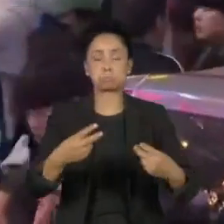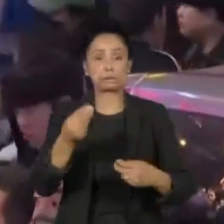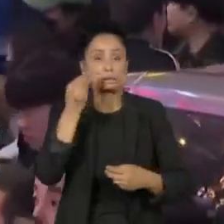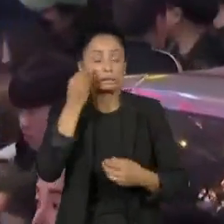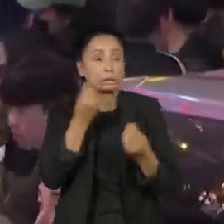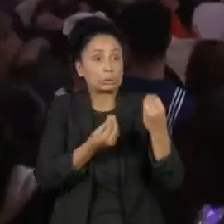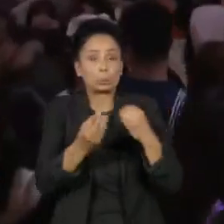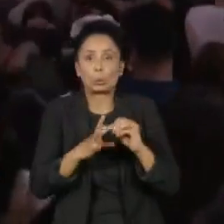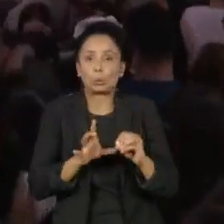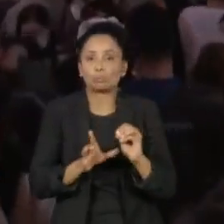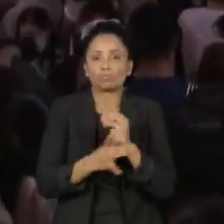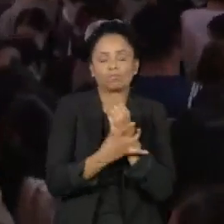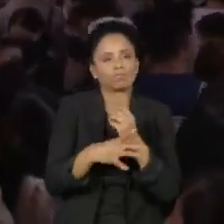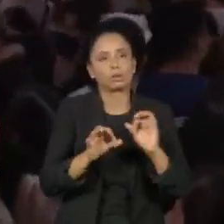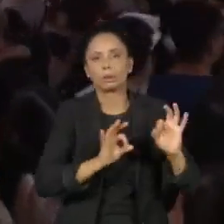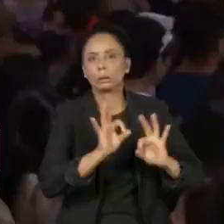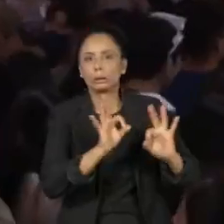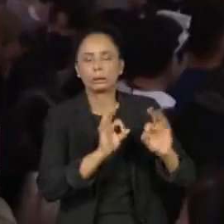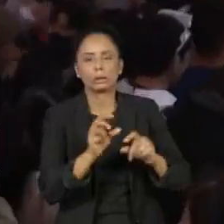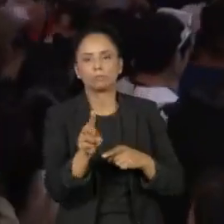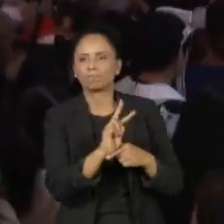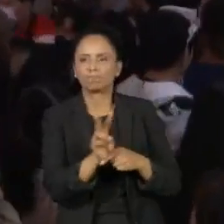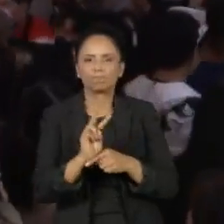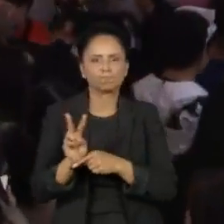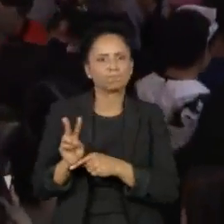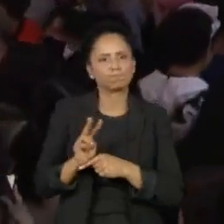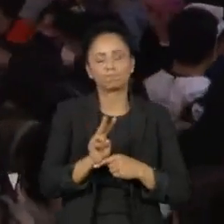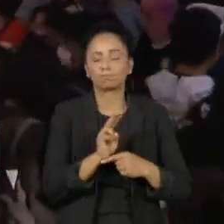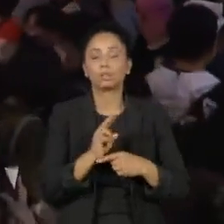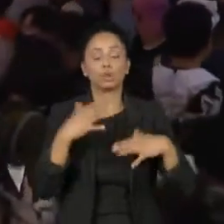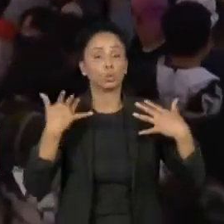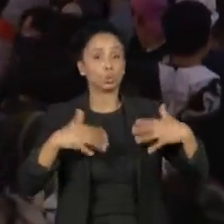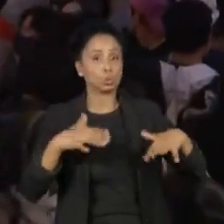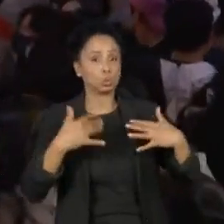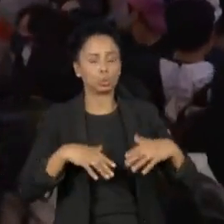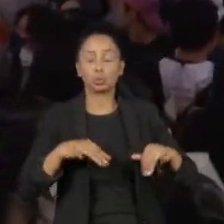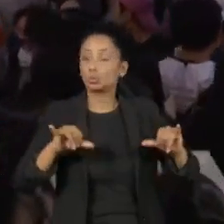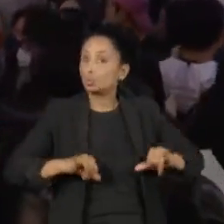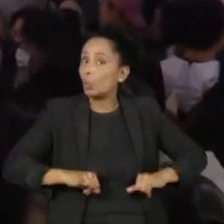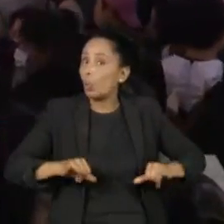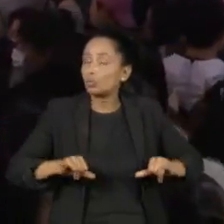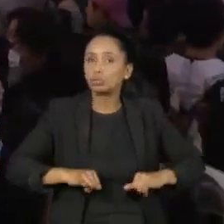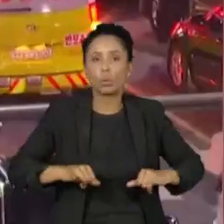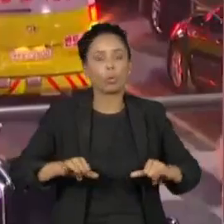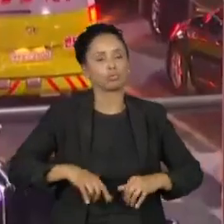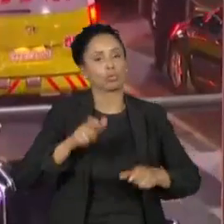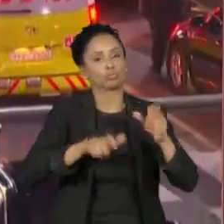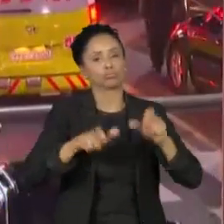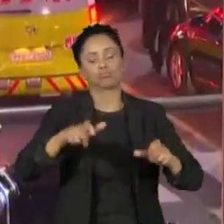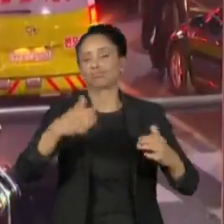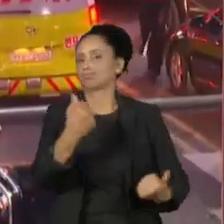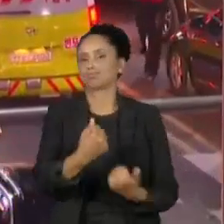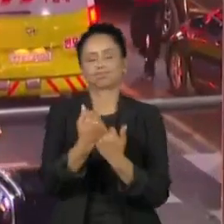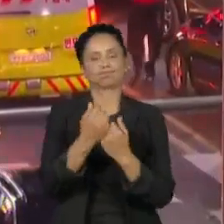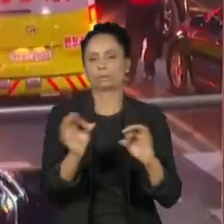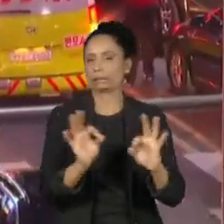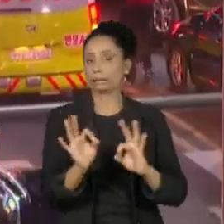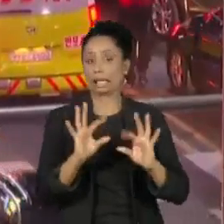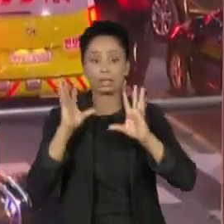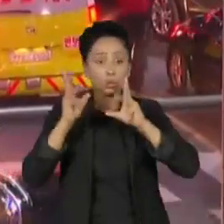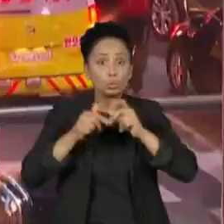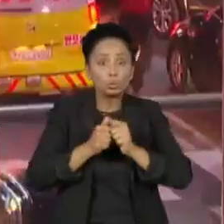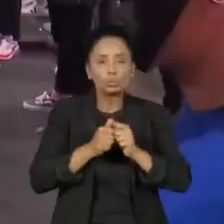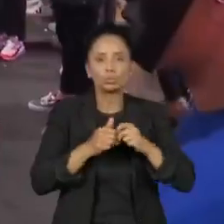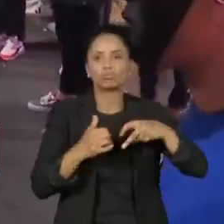controle de Multidões para o governo conservador que já sofre queda no apoio da população todas as vítimas